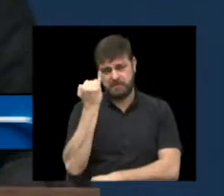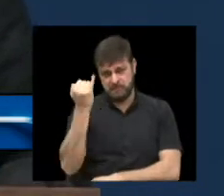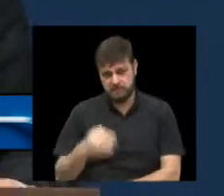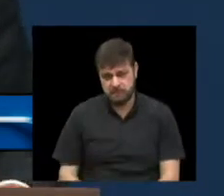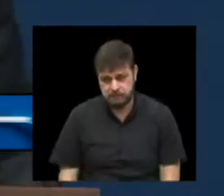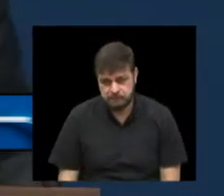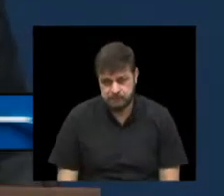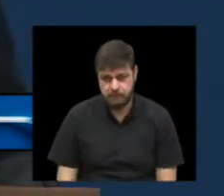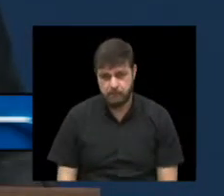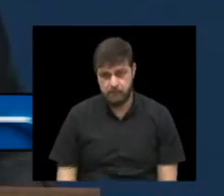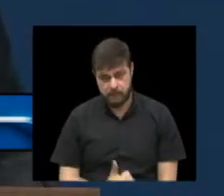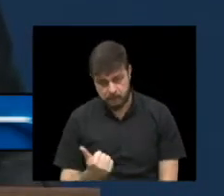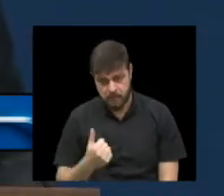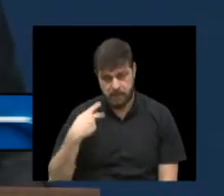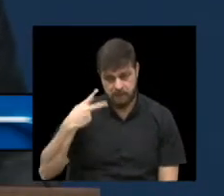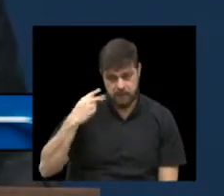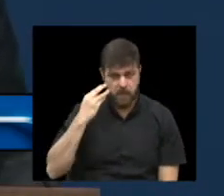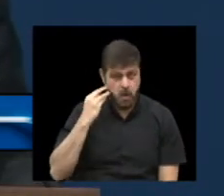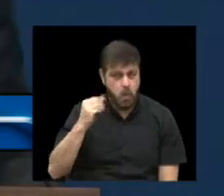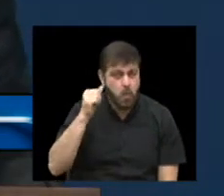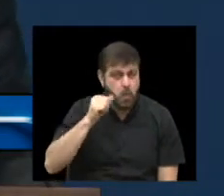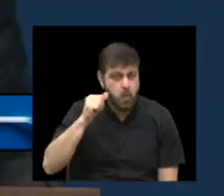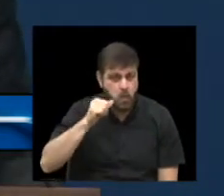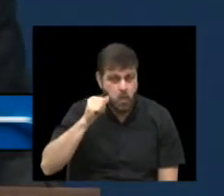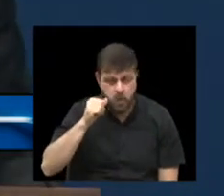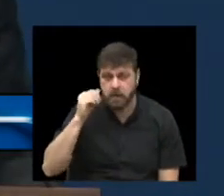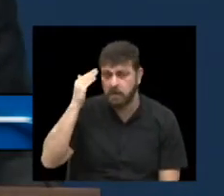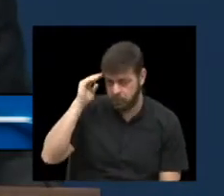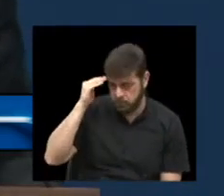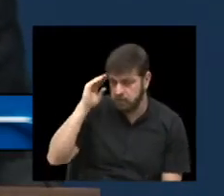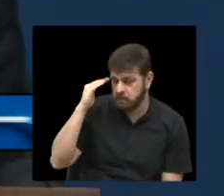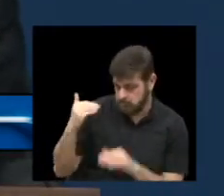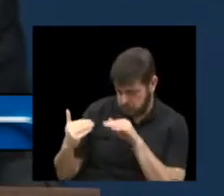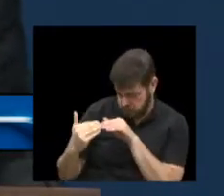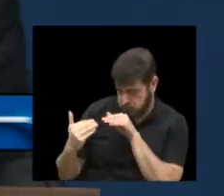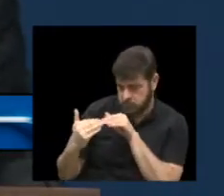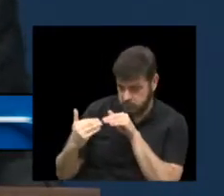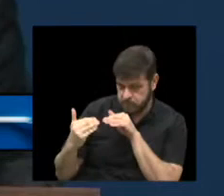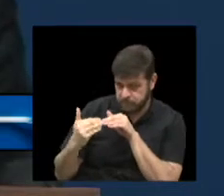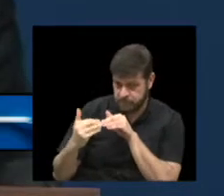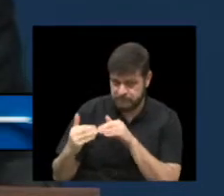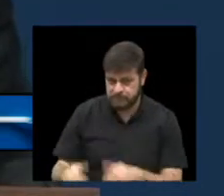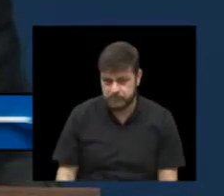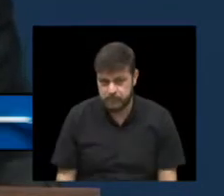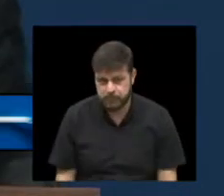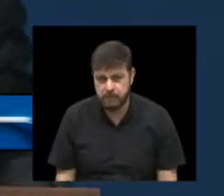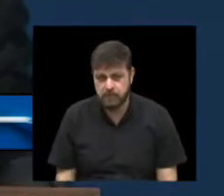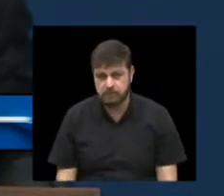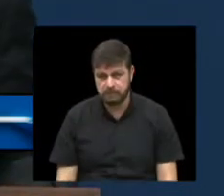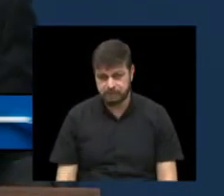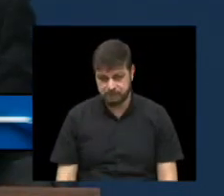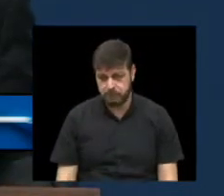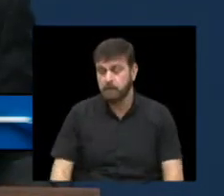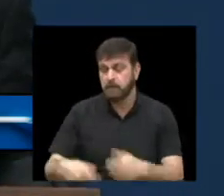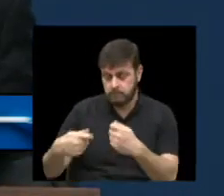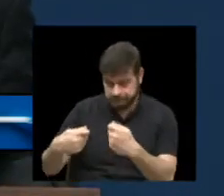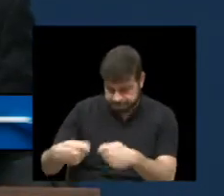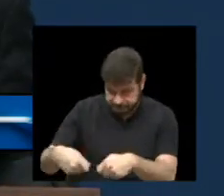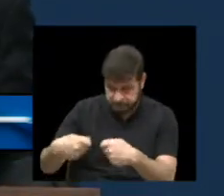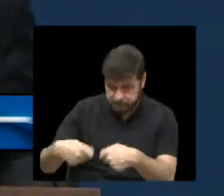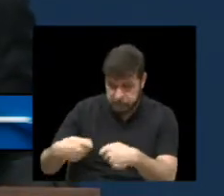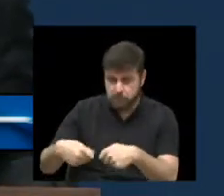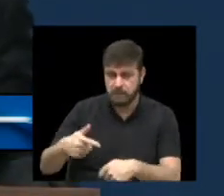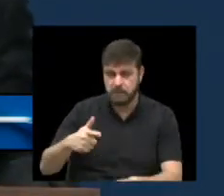essas questões que a Mariana traz, a vereadora Mariana, eu entendo a sua fala, e a gente deve debater mesmo, deve